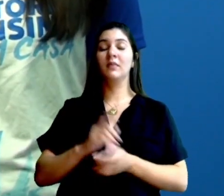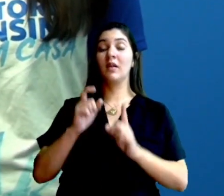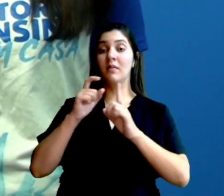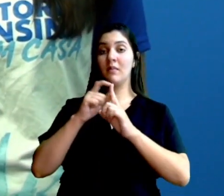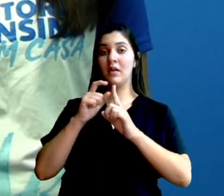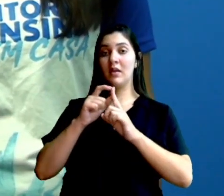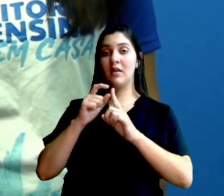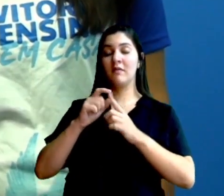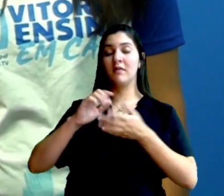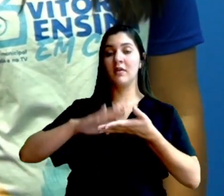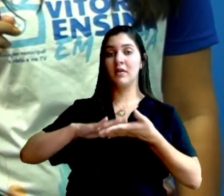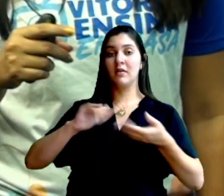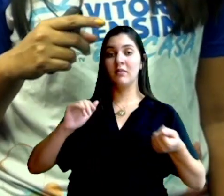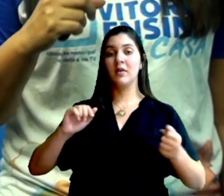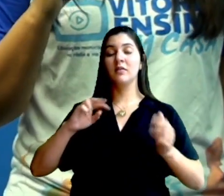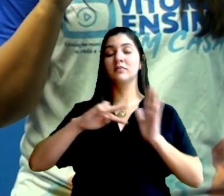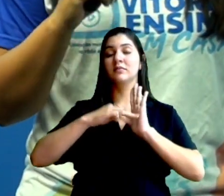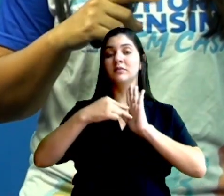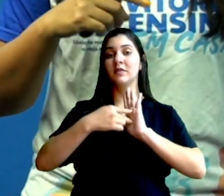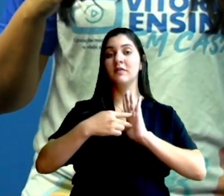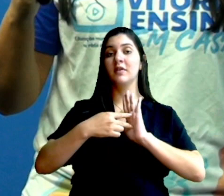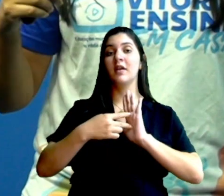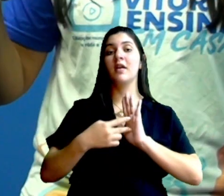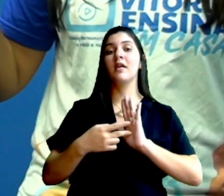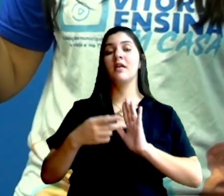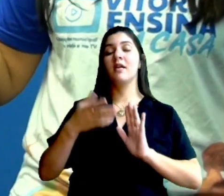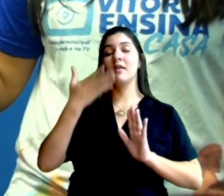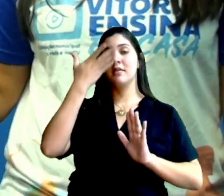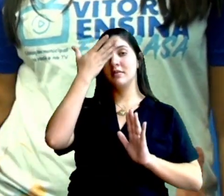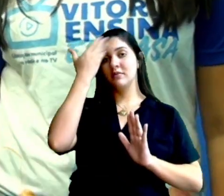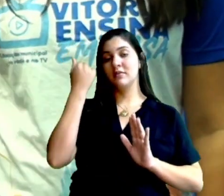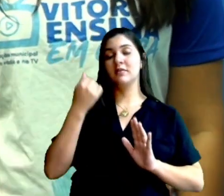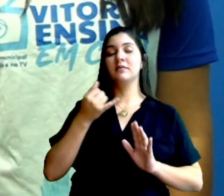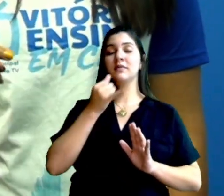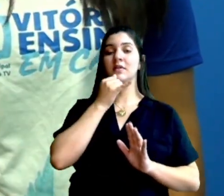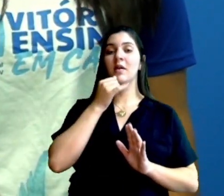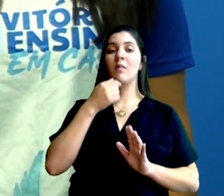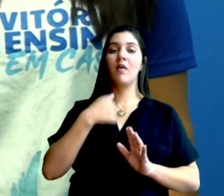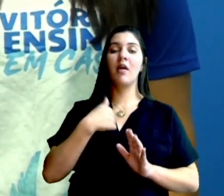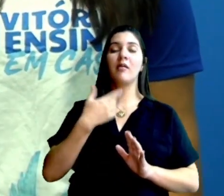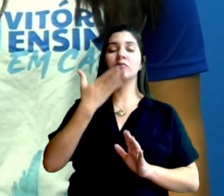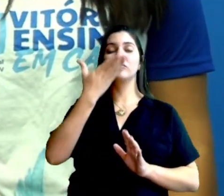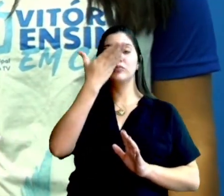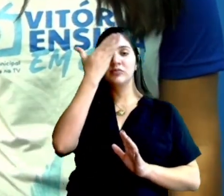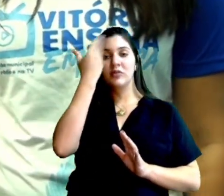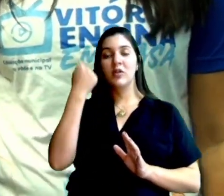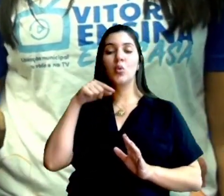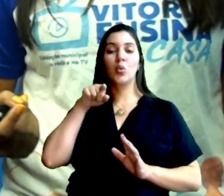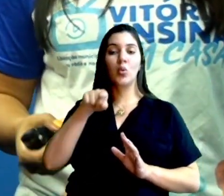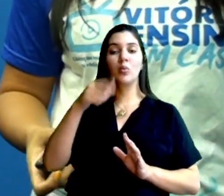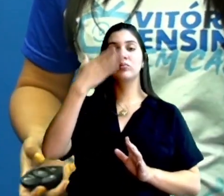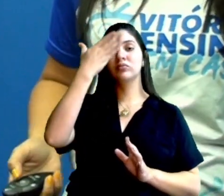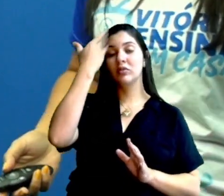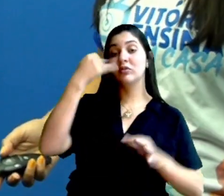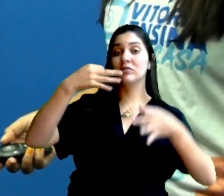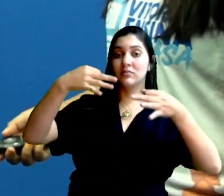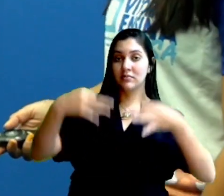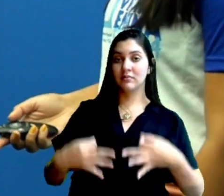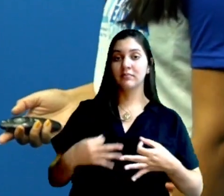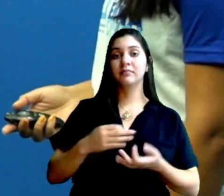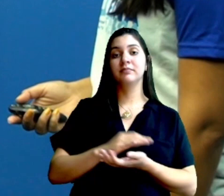espanhol, é esquecido. Então, eu terei esquecido, tu terás esquecido, certo?